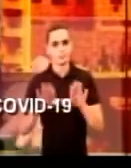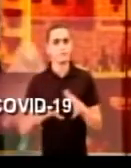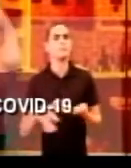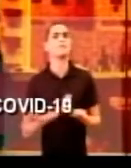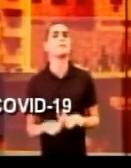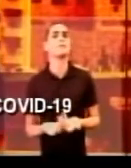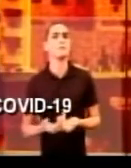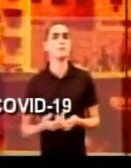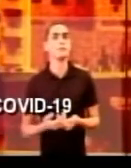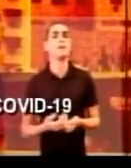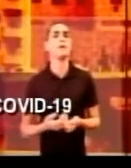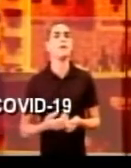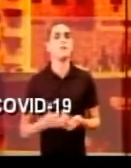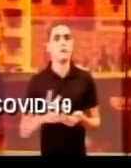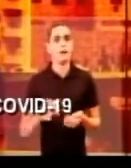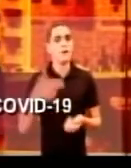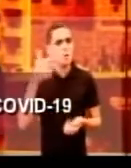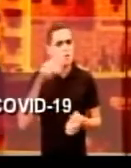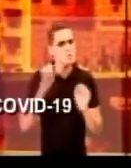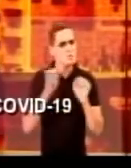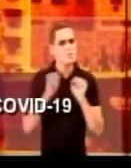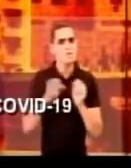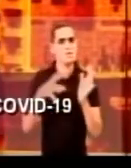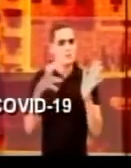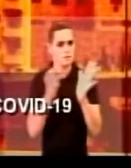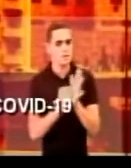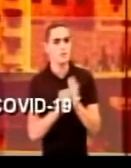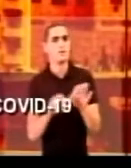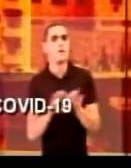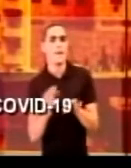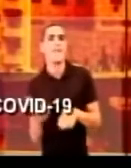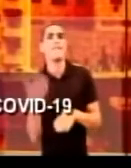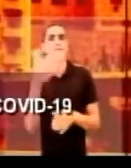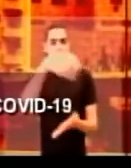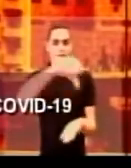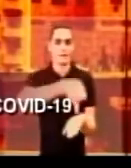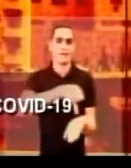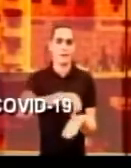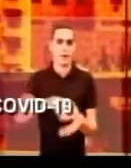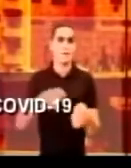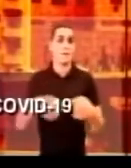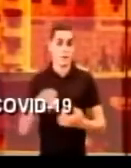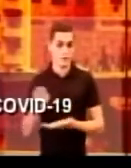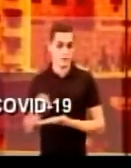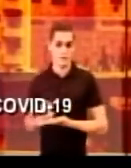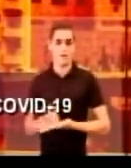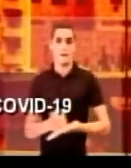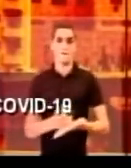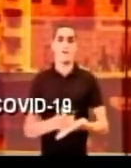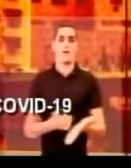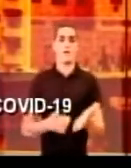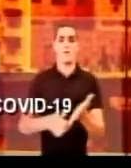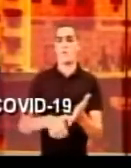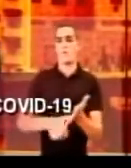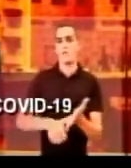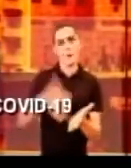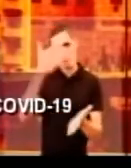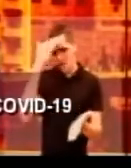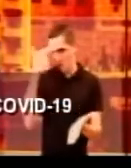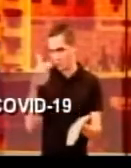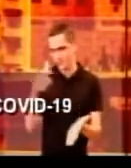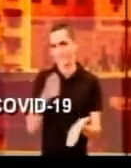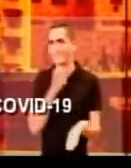pouco mais. Para isso ele vai ter que levar seu RG, para isso quem não tem cadastro, RG,